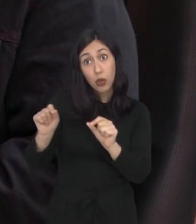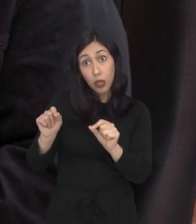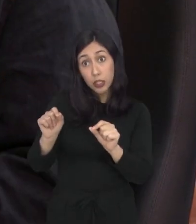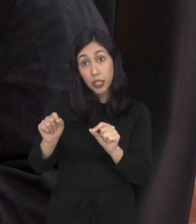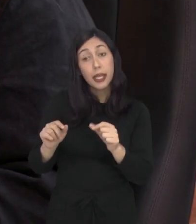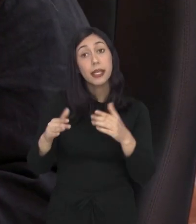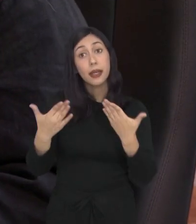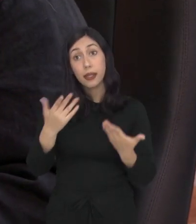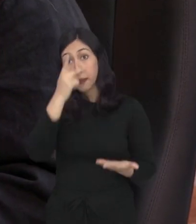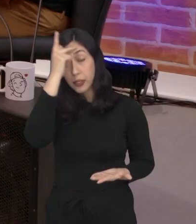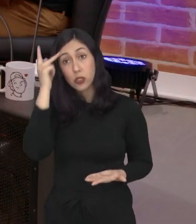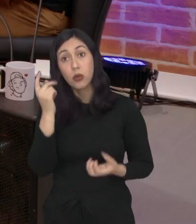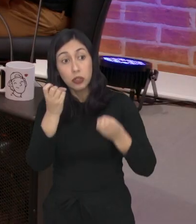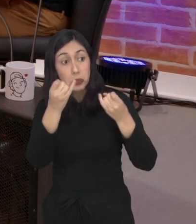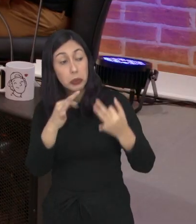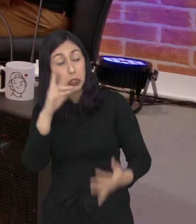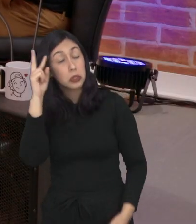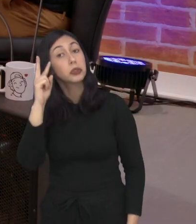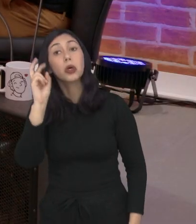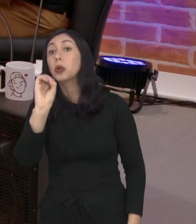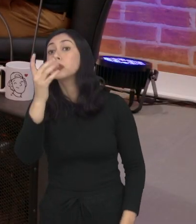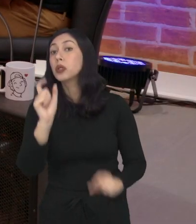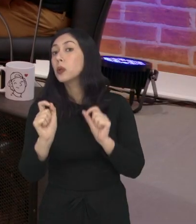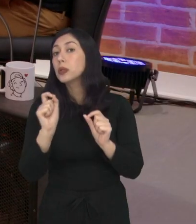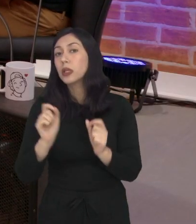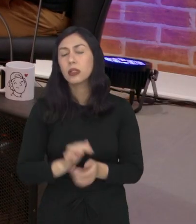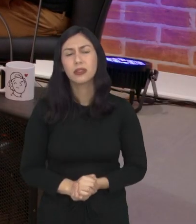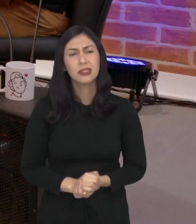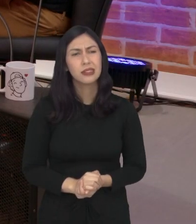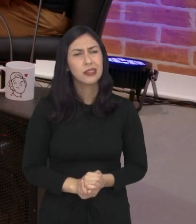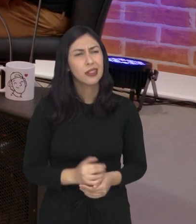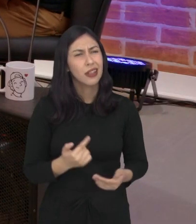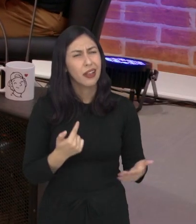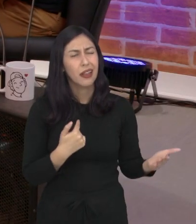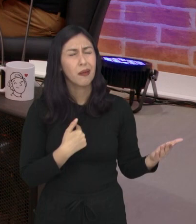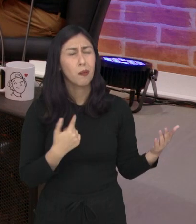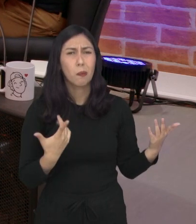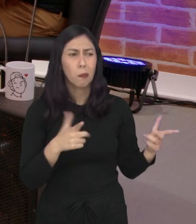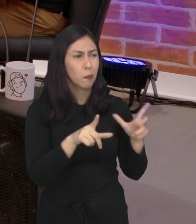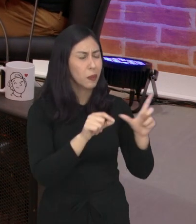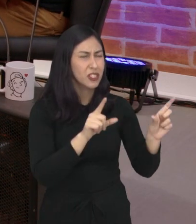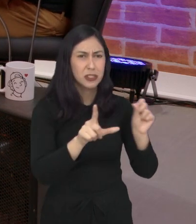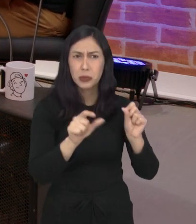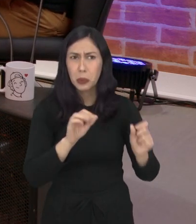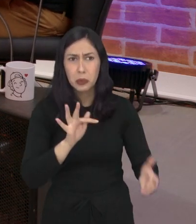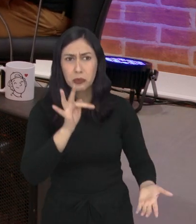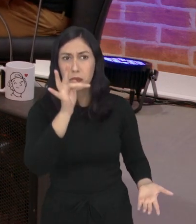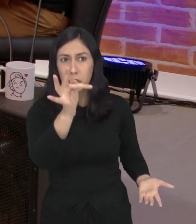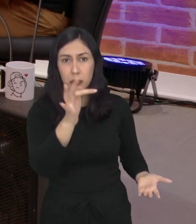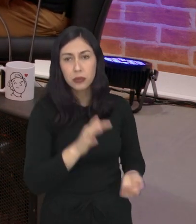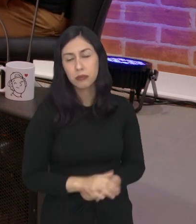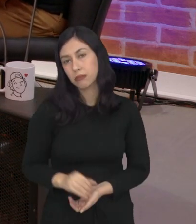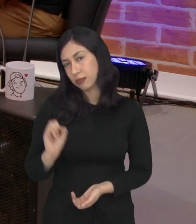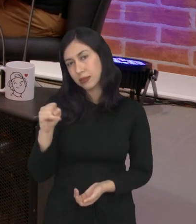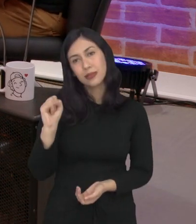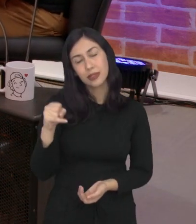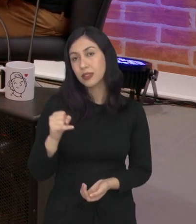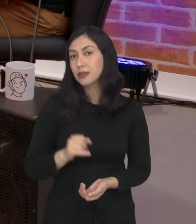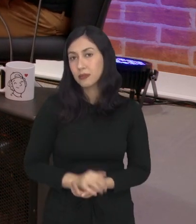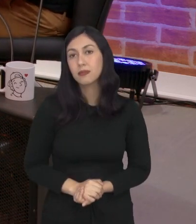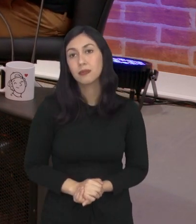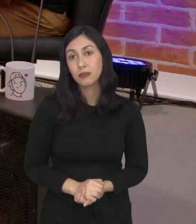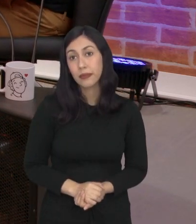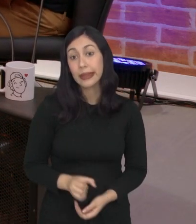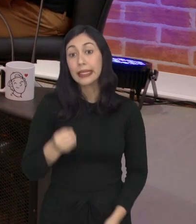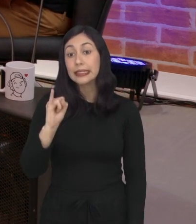que acontece no caminho. E sempre vai ter uma consequência. Eu meio que sei, eu que determino o meu futuro. Exatamente. E